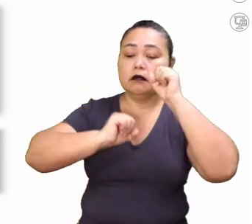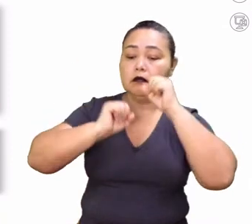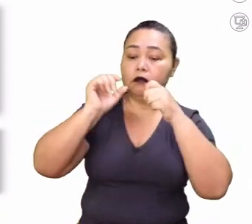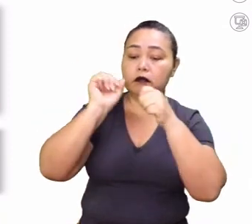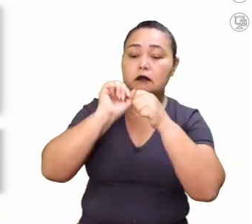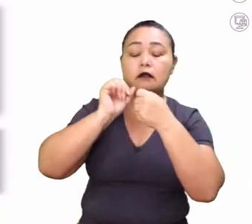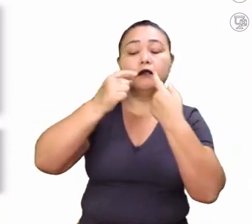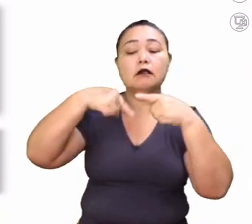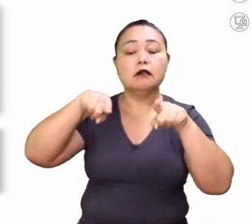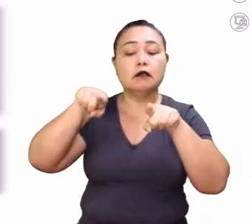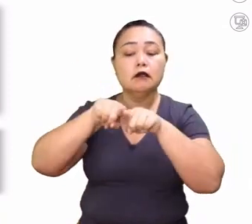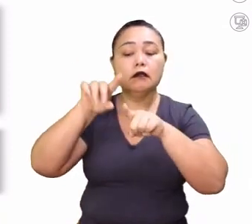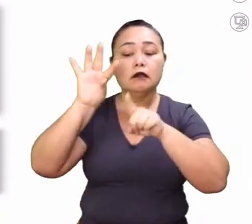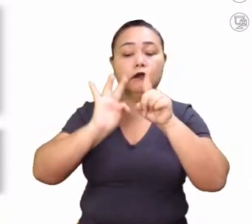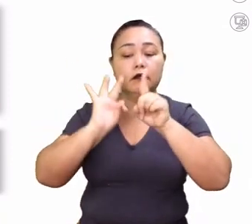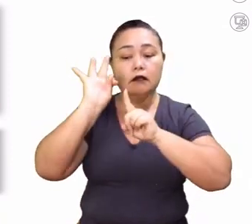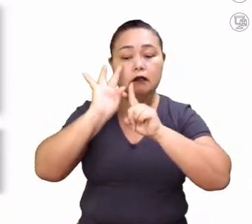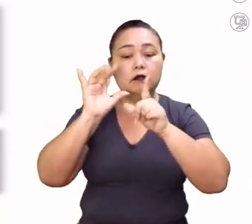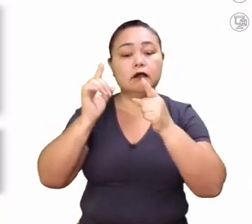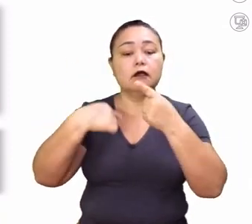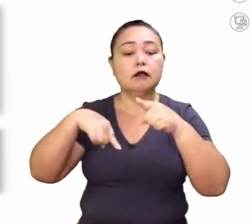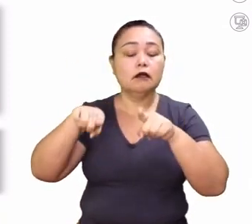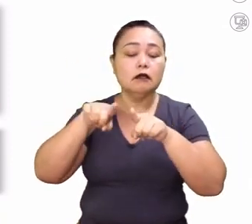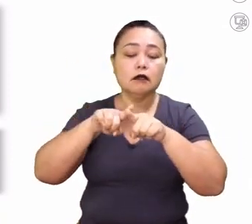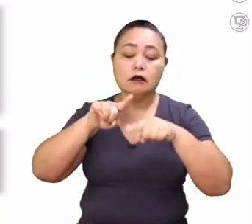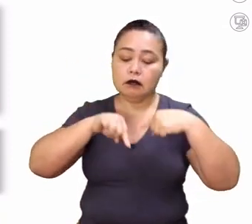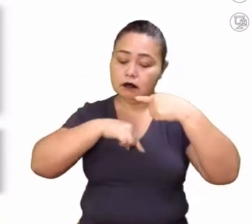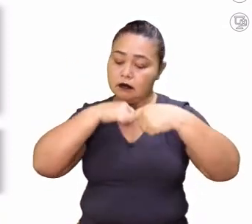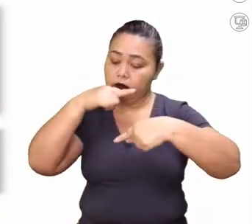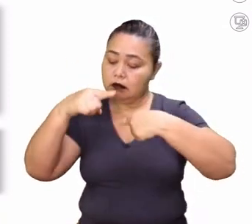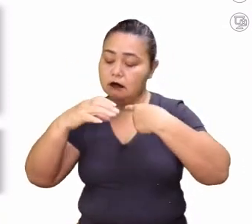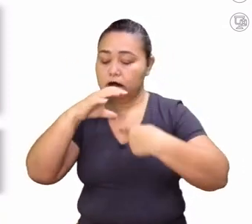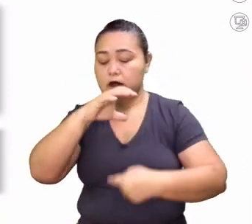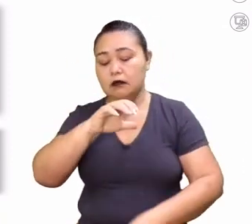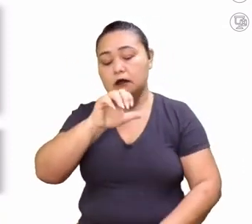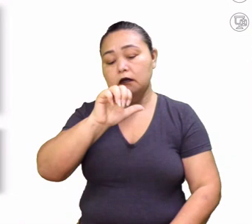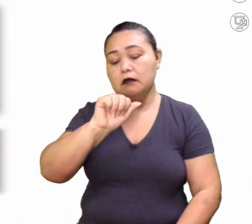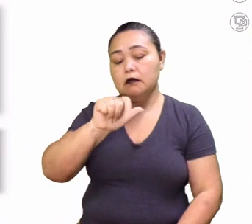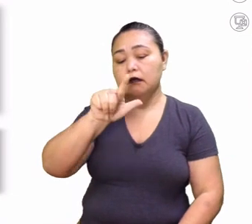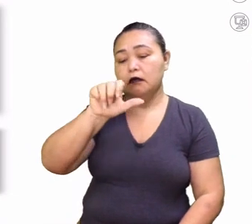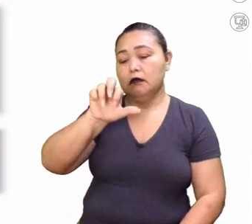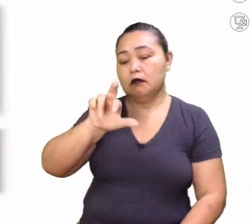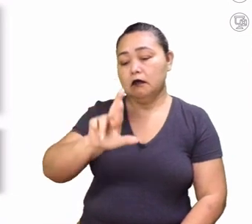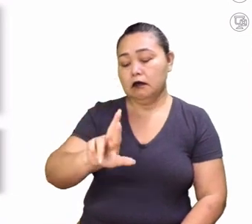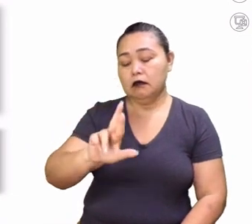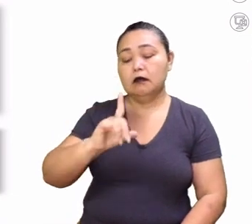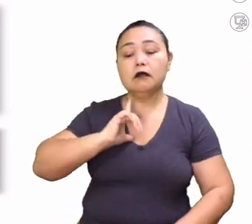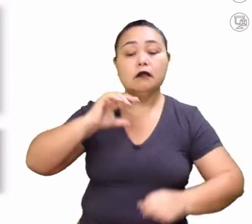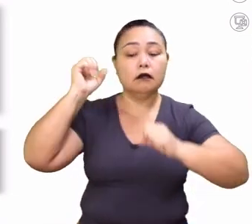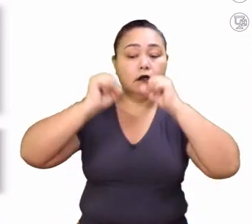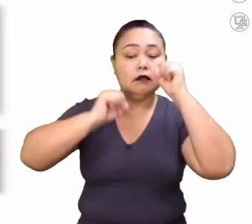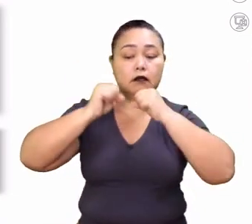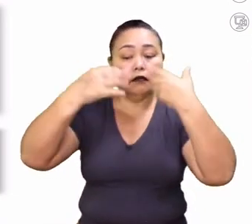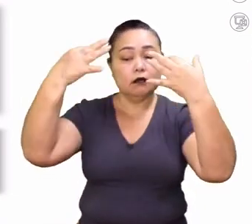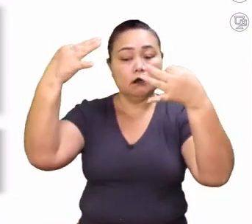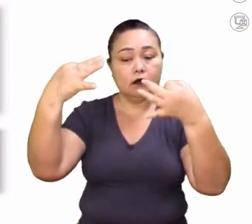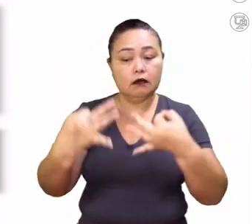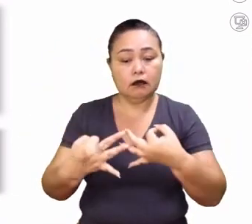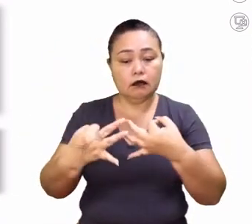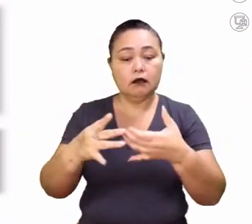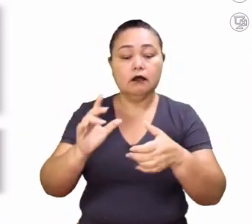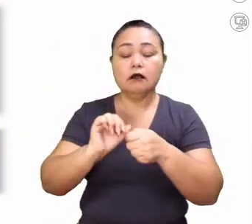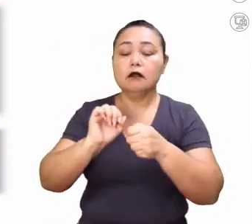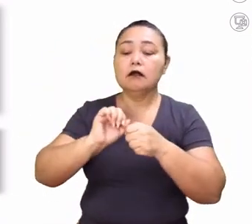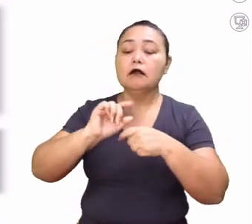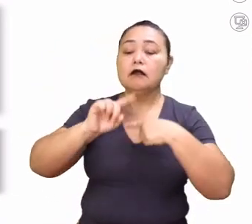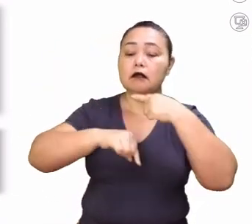térmica além do ciclo de carn que seria o de uma máquina térmica perfeito né se trabalhar